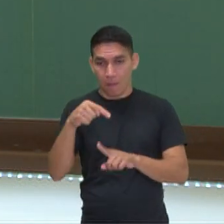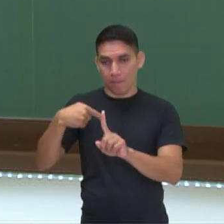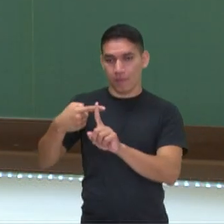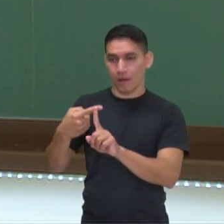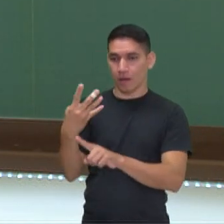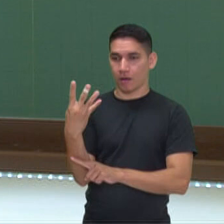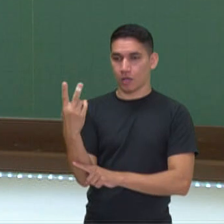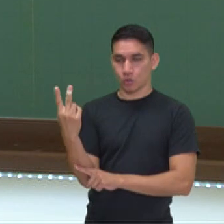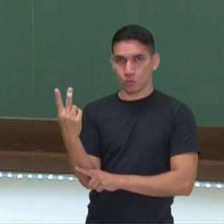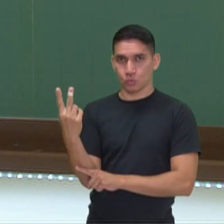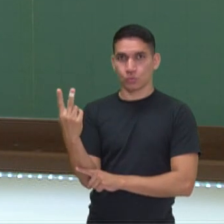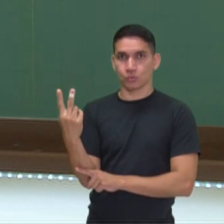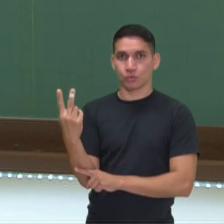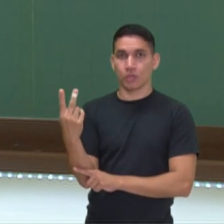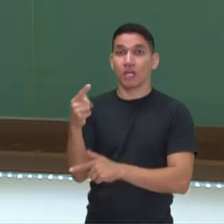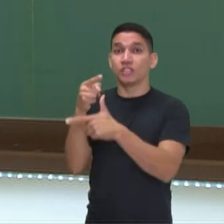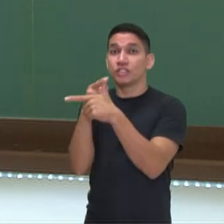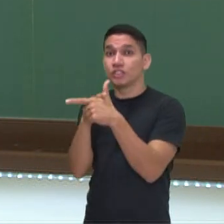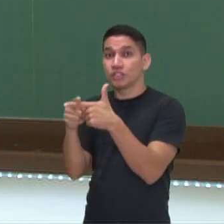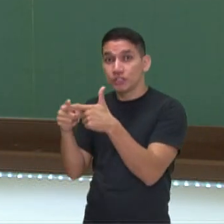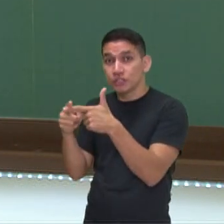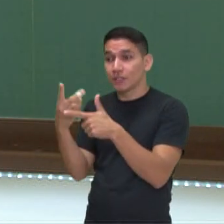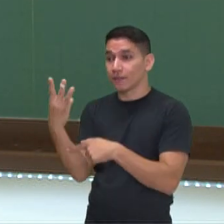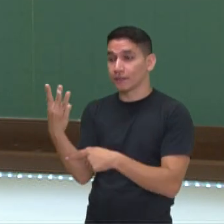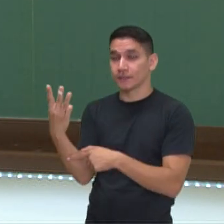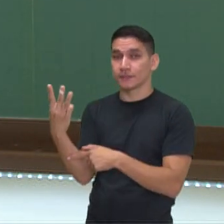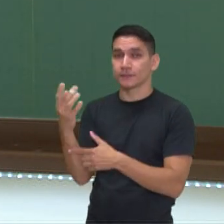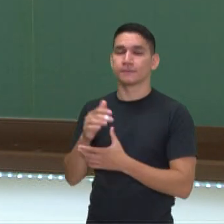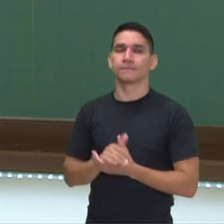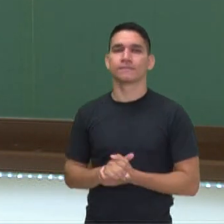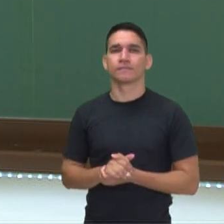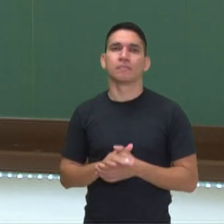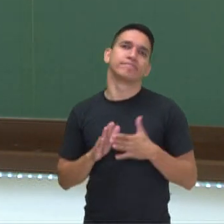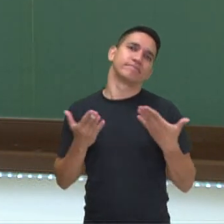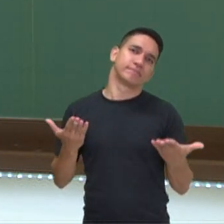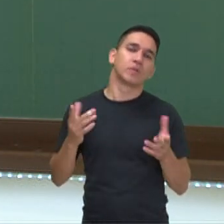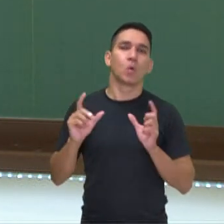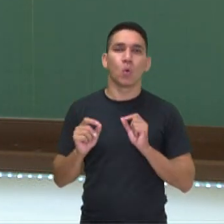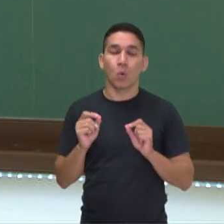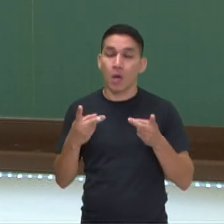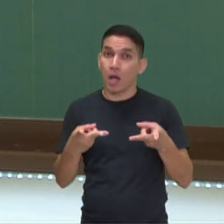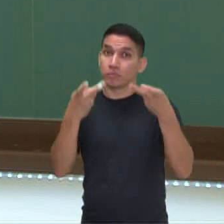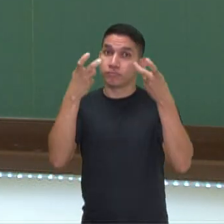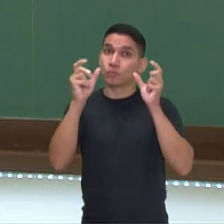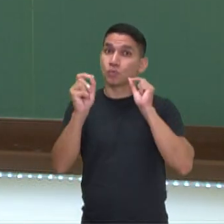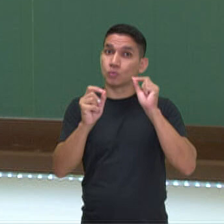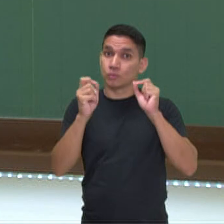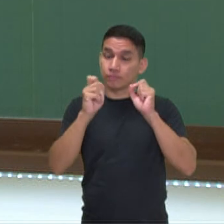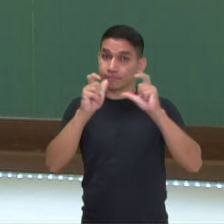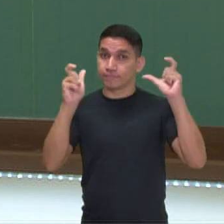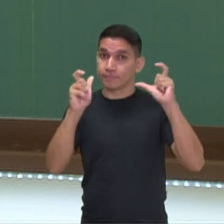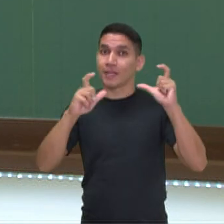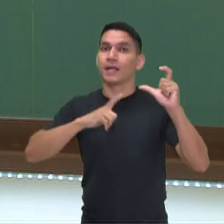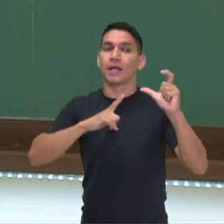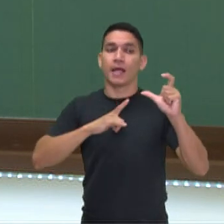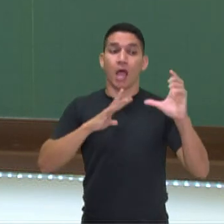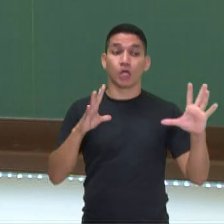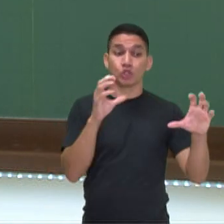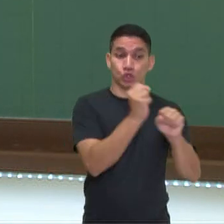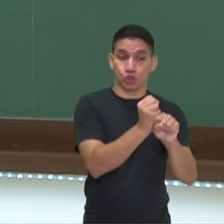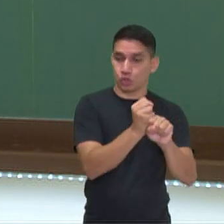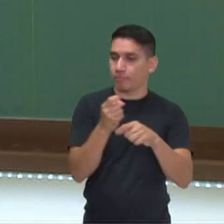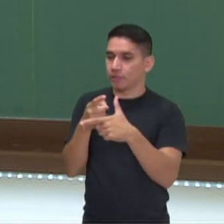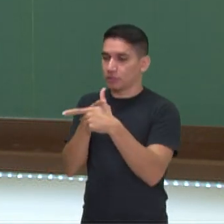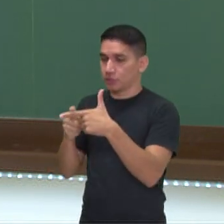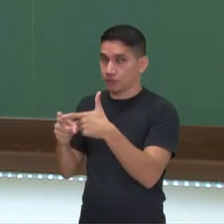mais 42 dividido por 3. Bom, percebam que nós temos aqui uma soma e uma